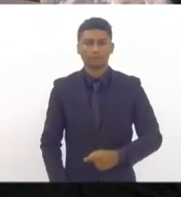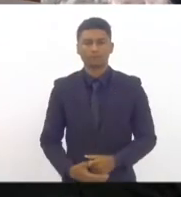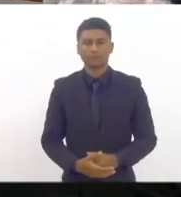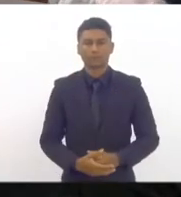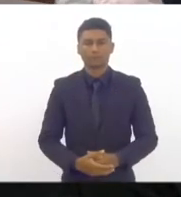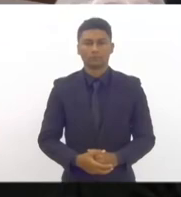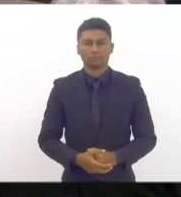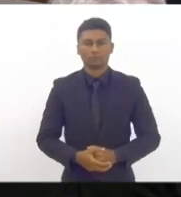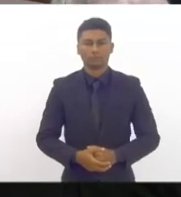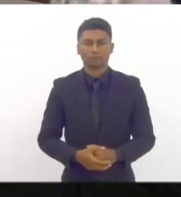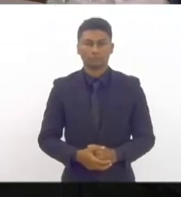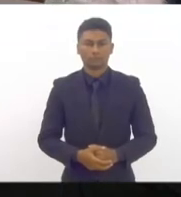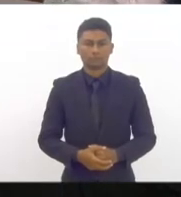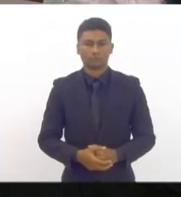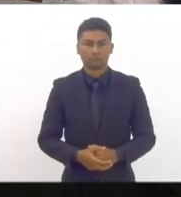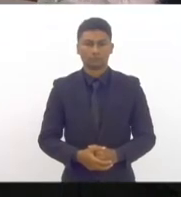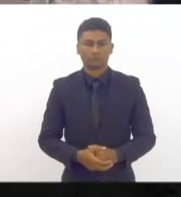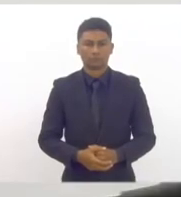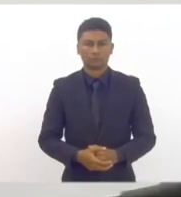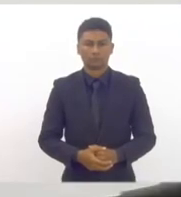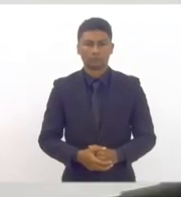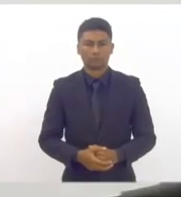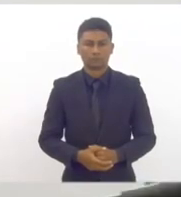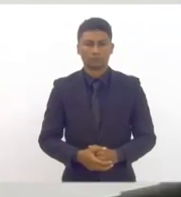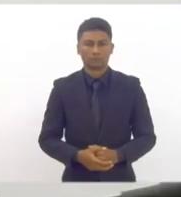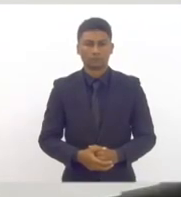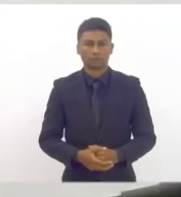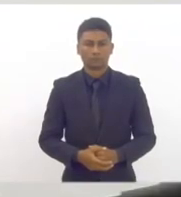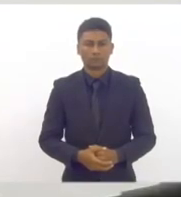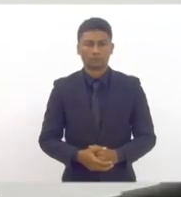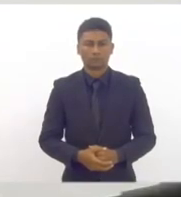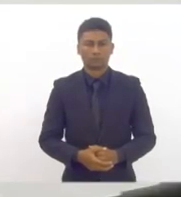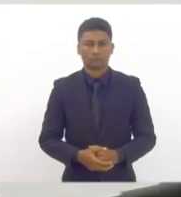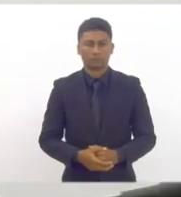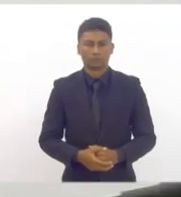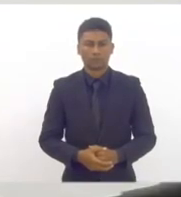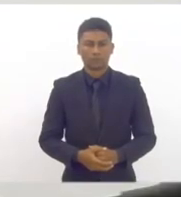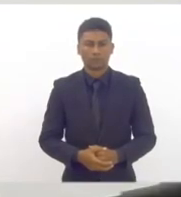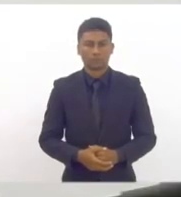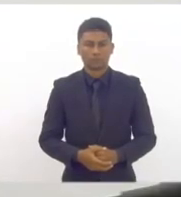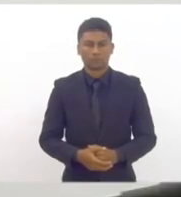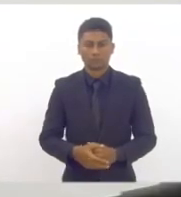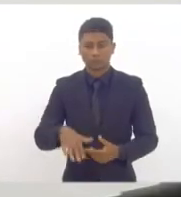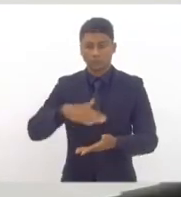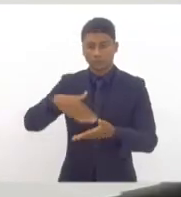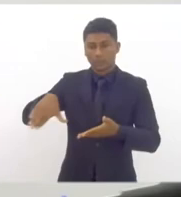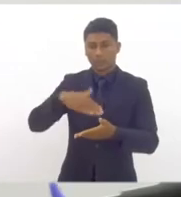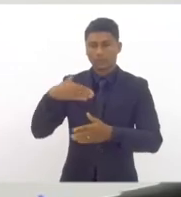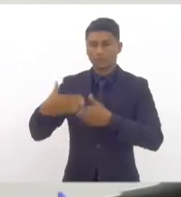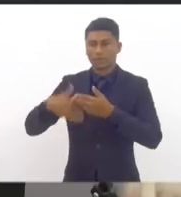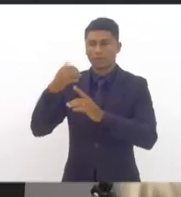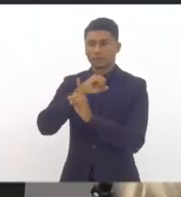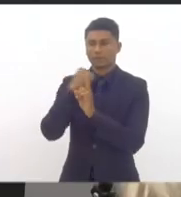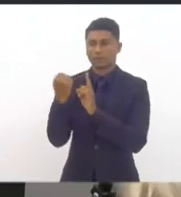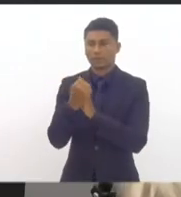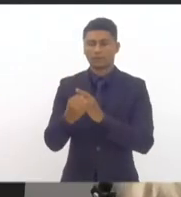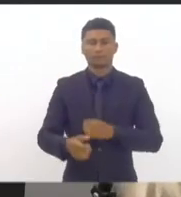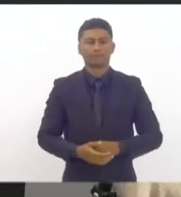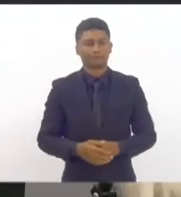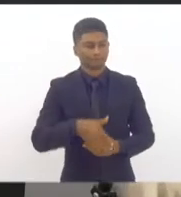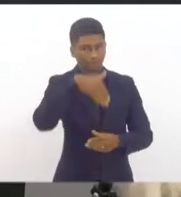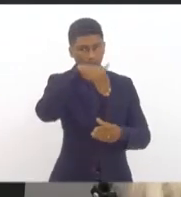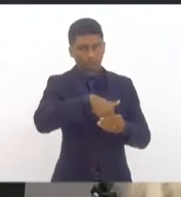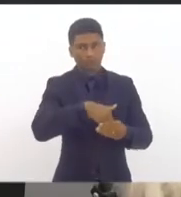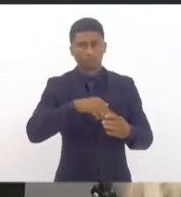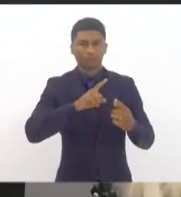Felipe Aste. Próximo é Secretaria de Desenvolvimento Social e Direitos Humanos. Secretaria vota no Felipe Aste.